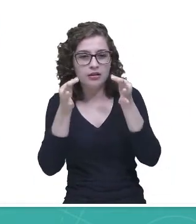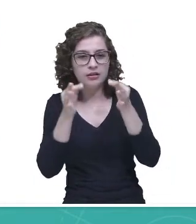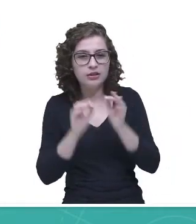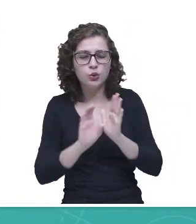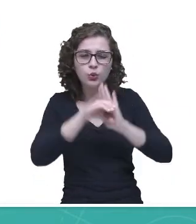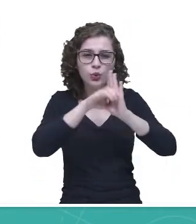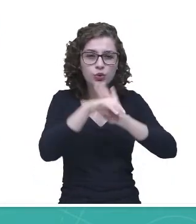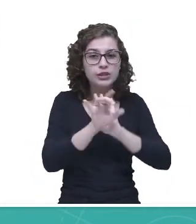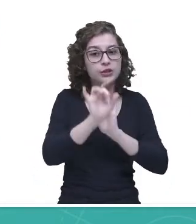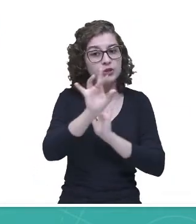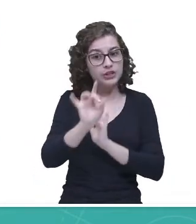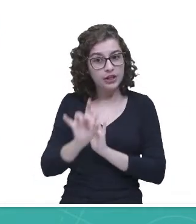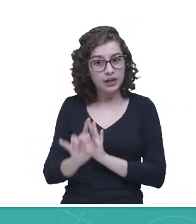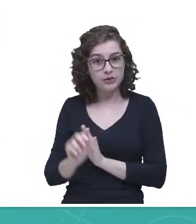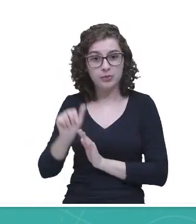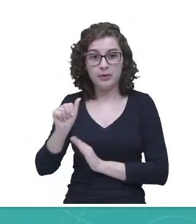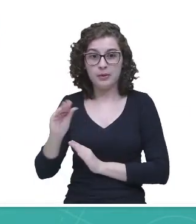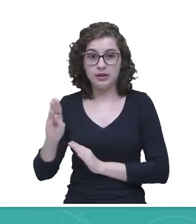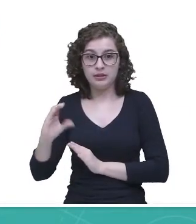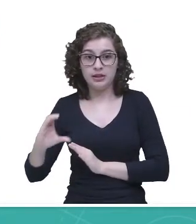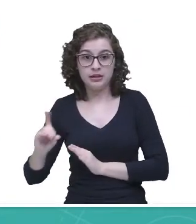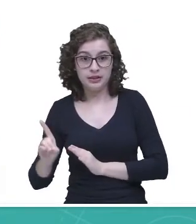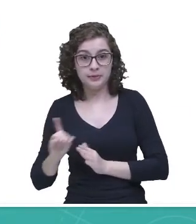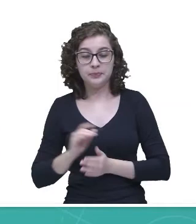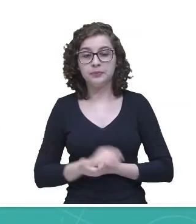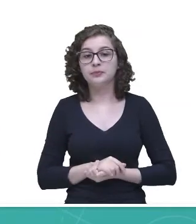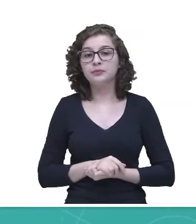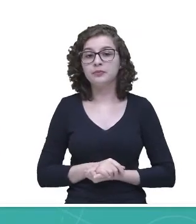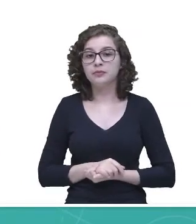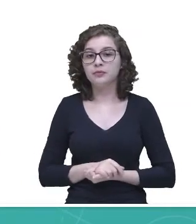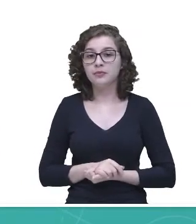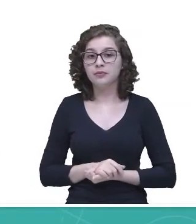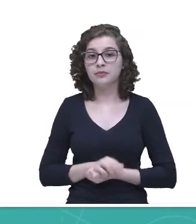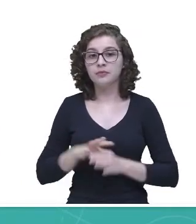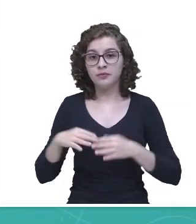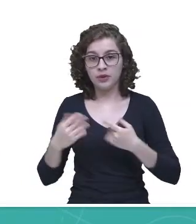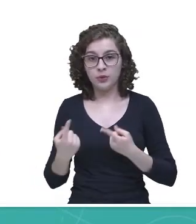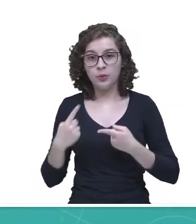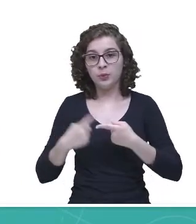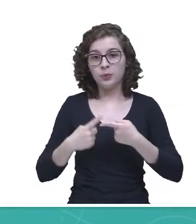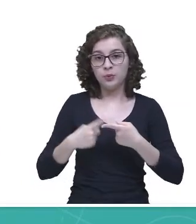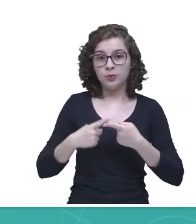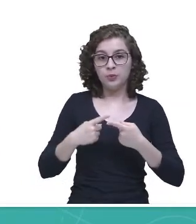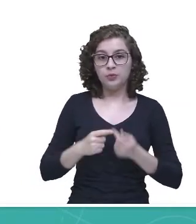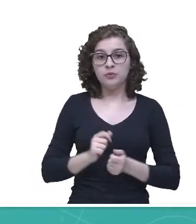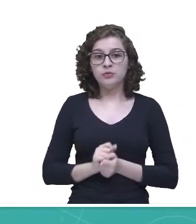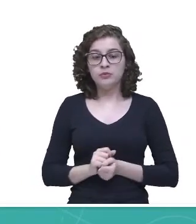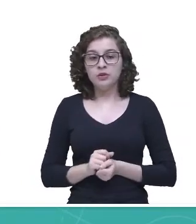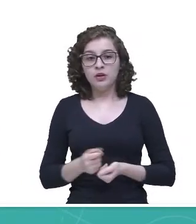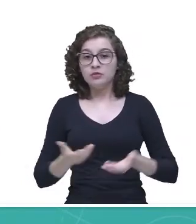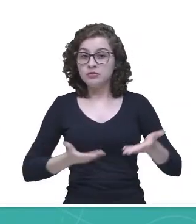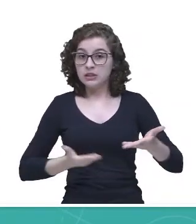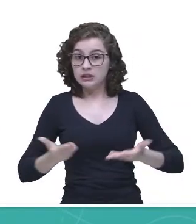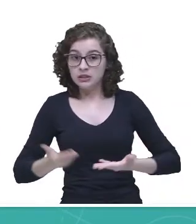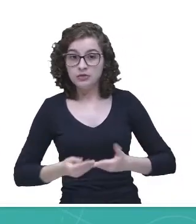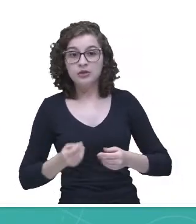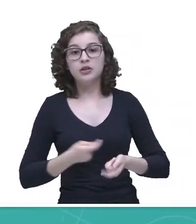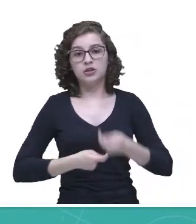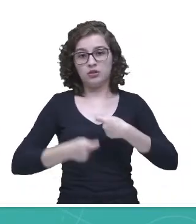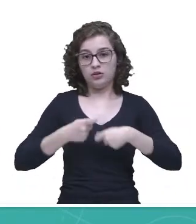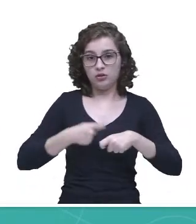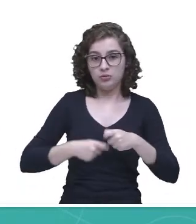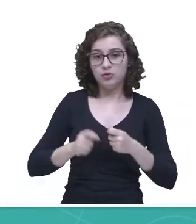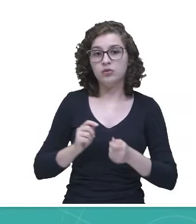delas, tá bom, gente? Aí temos o comentário, em virtude aí da variação, né, da oferta, aí a gente tem as atividades